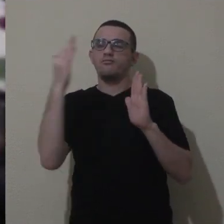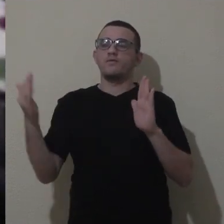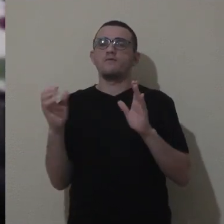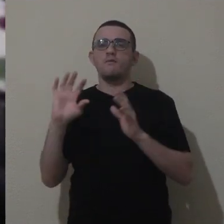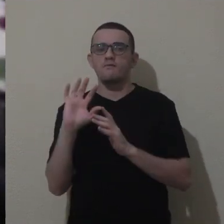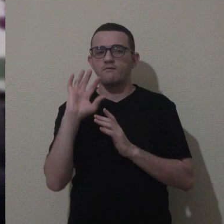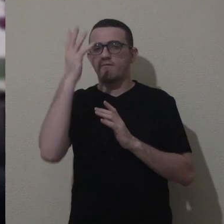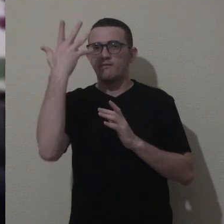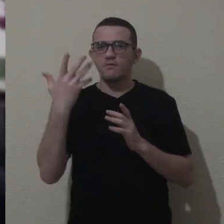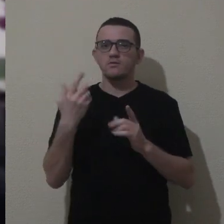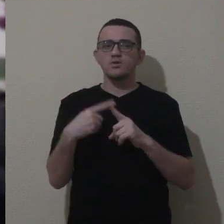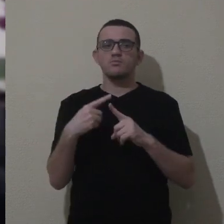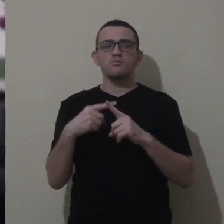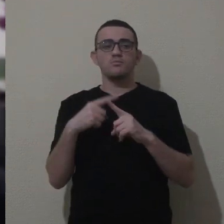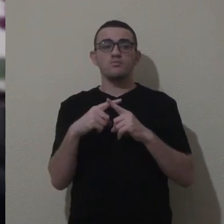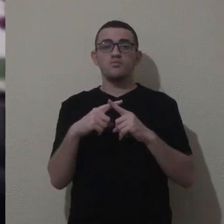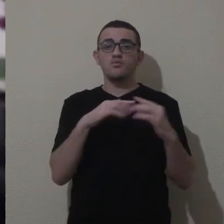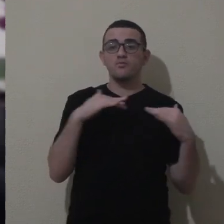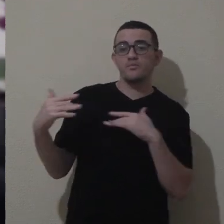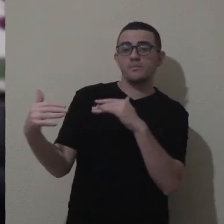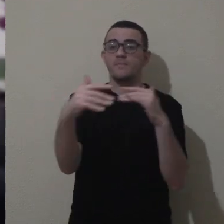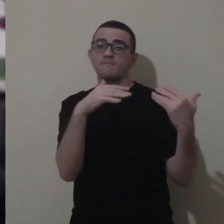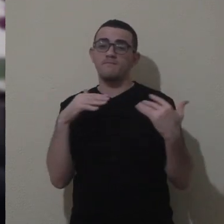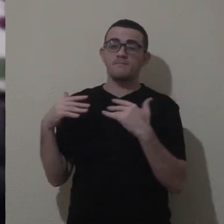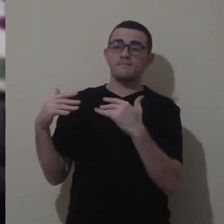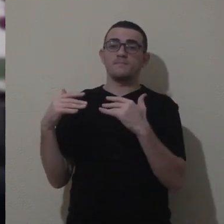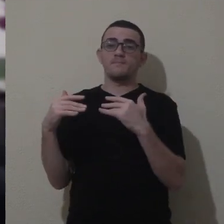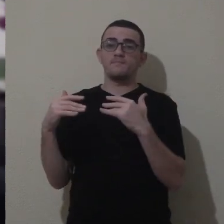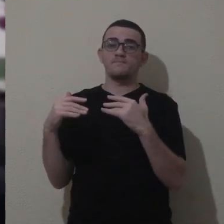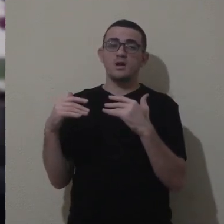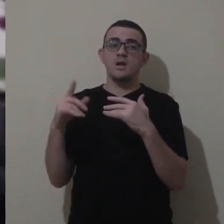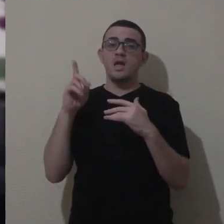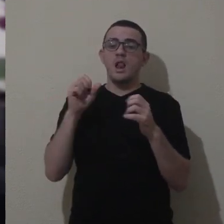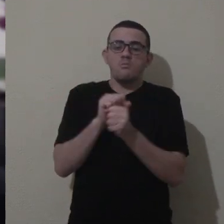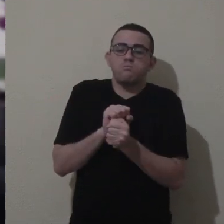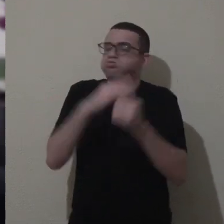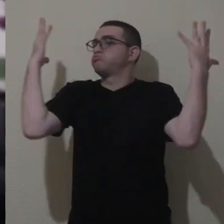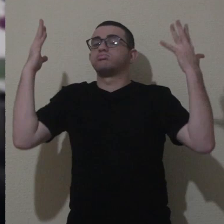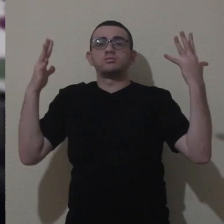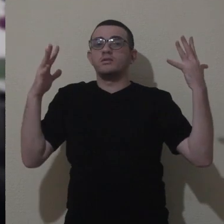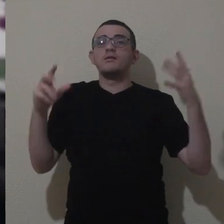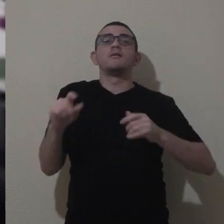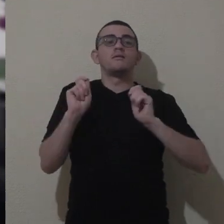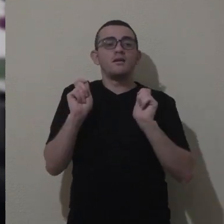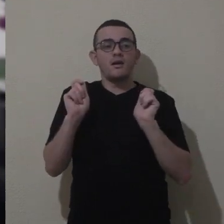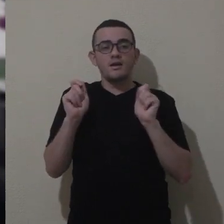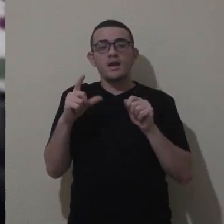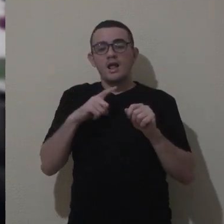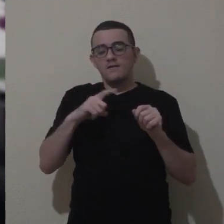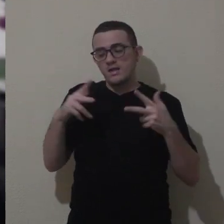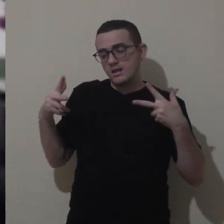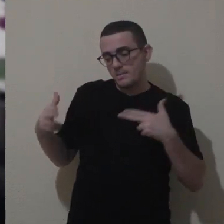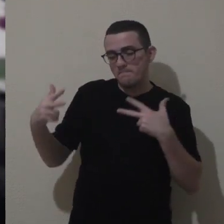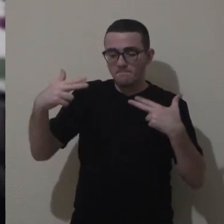dizer, porque o que acontece é essa sinaptogênese, ela é tanto quanto uma explosão, e ela vai tendo